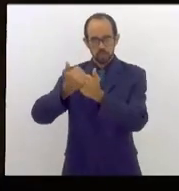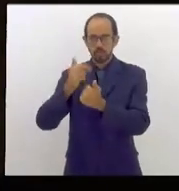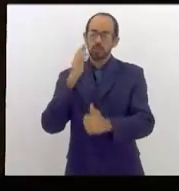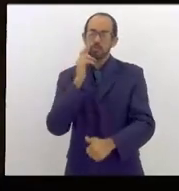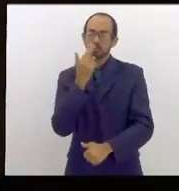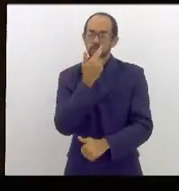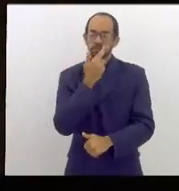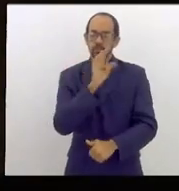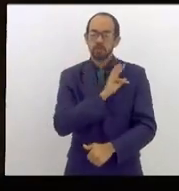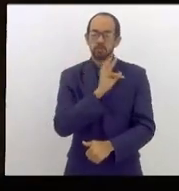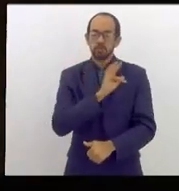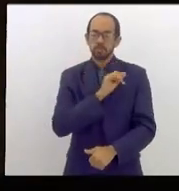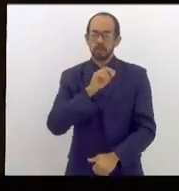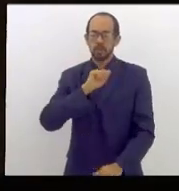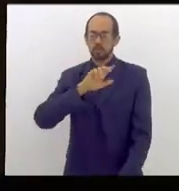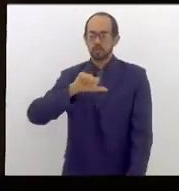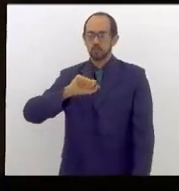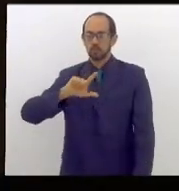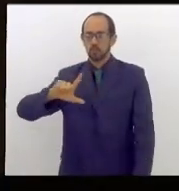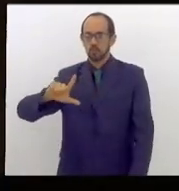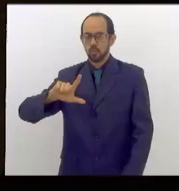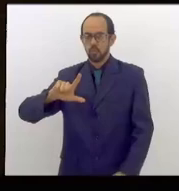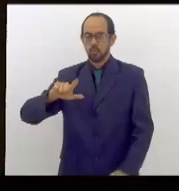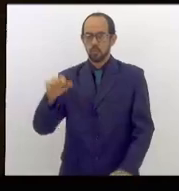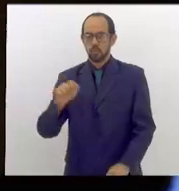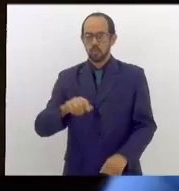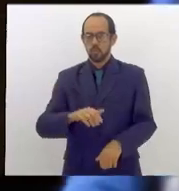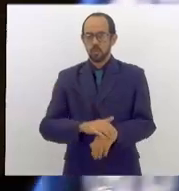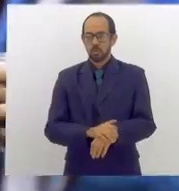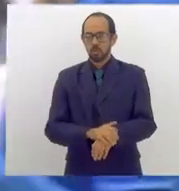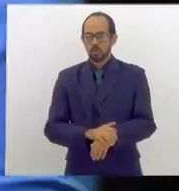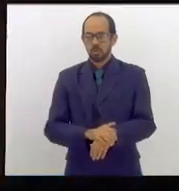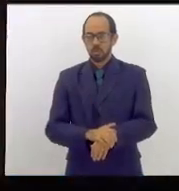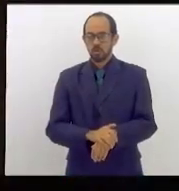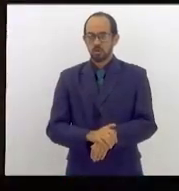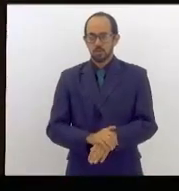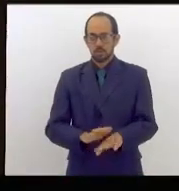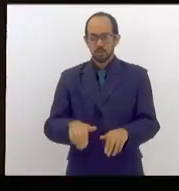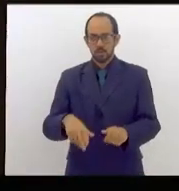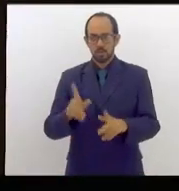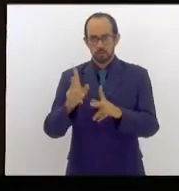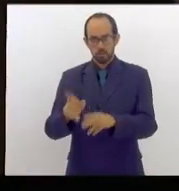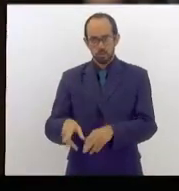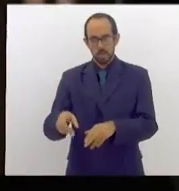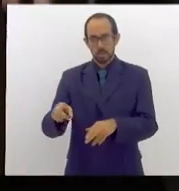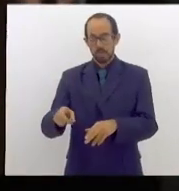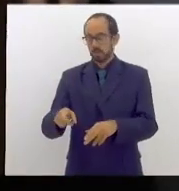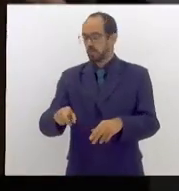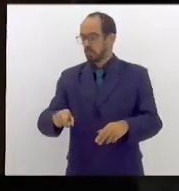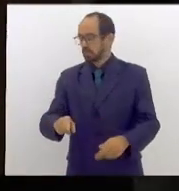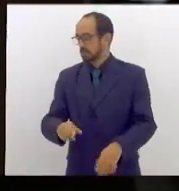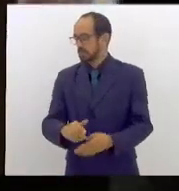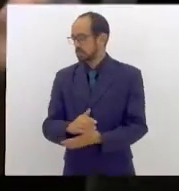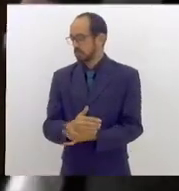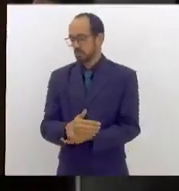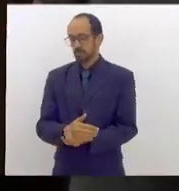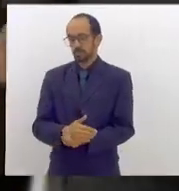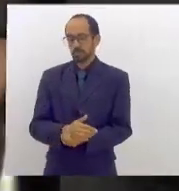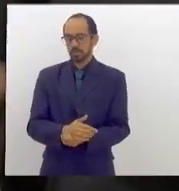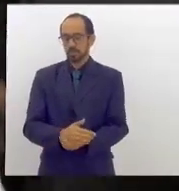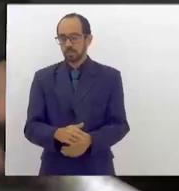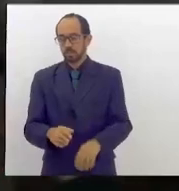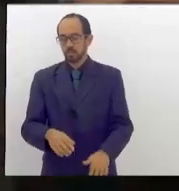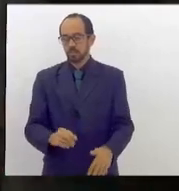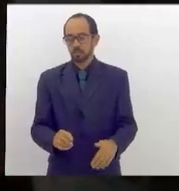os policiais civis é no valor de r$ 12 que está da mesma forma desde 2012 quando